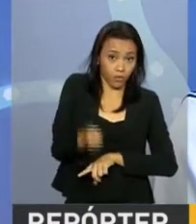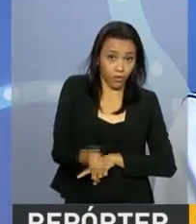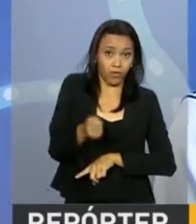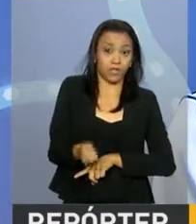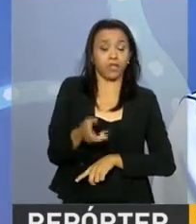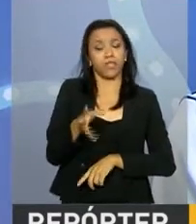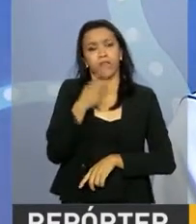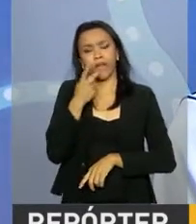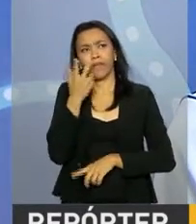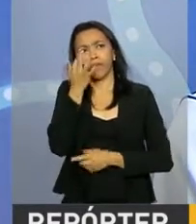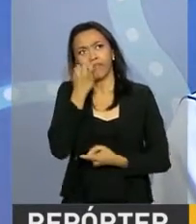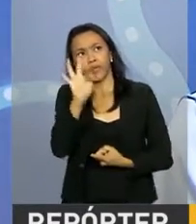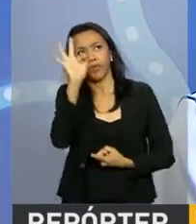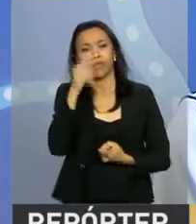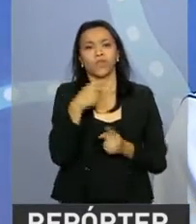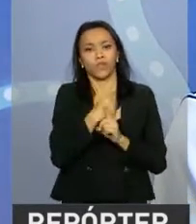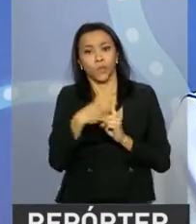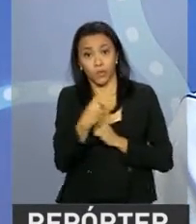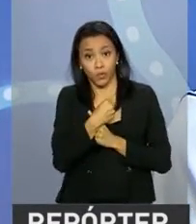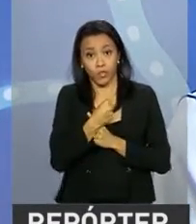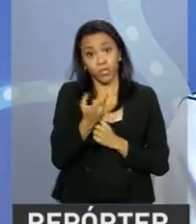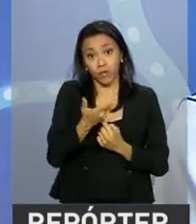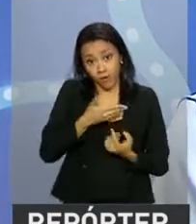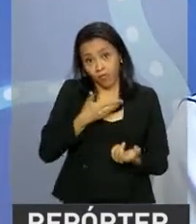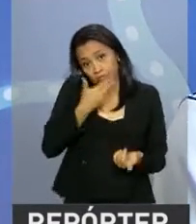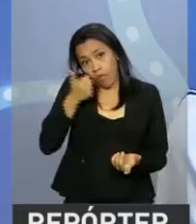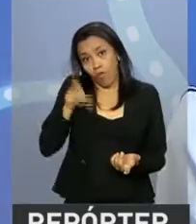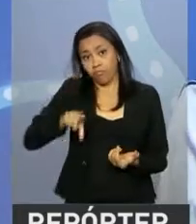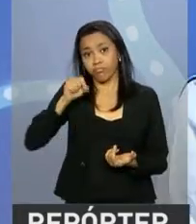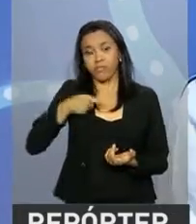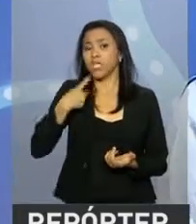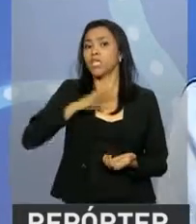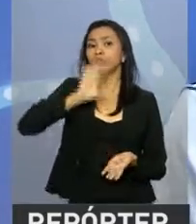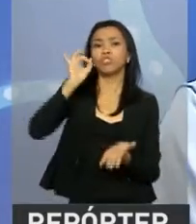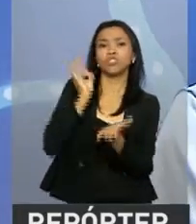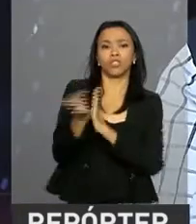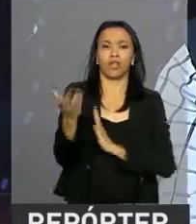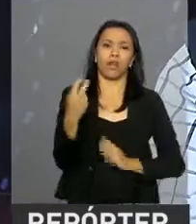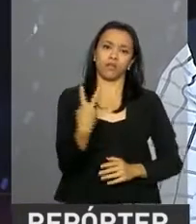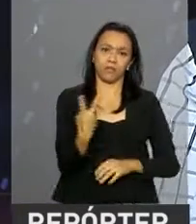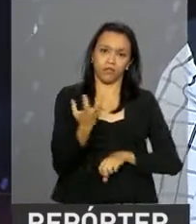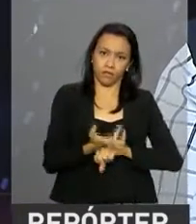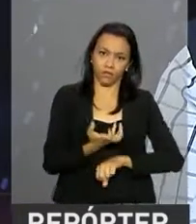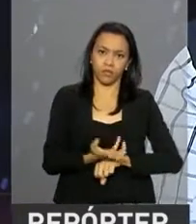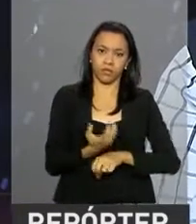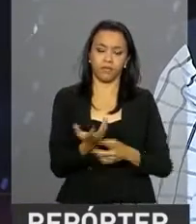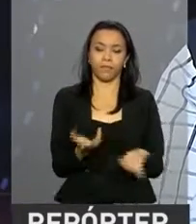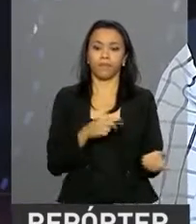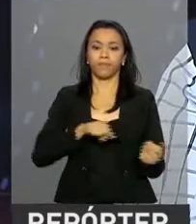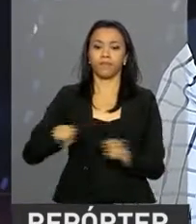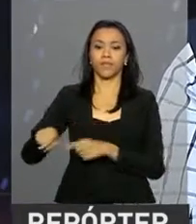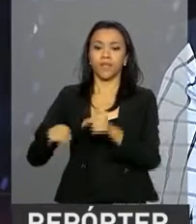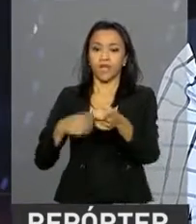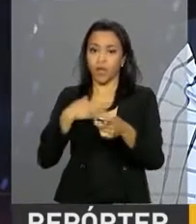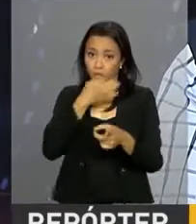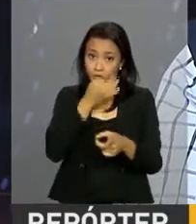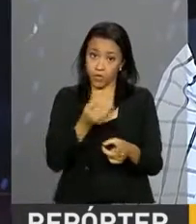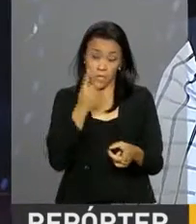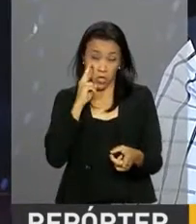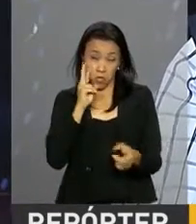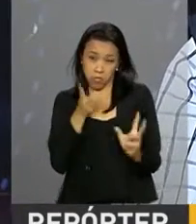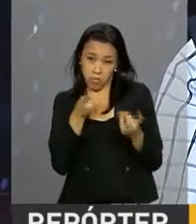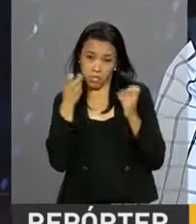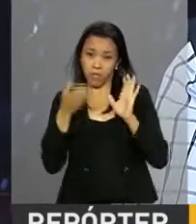dizem ser filosofia, sociologia, poderiam ser optativas e não tirando elas. O que eu observei da